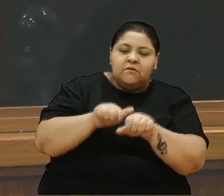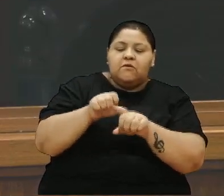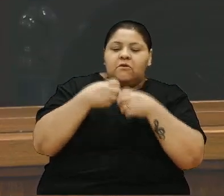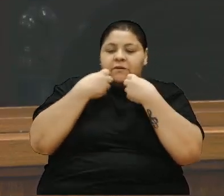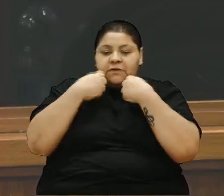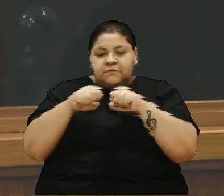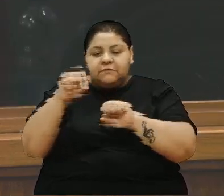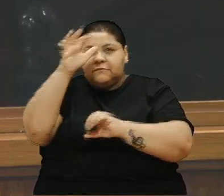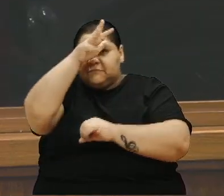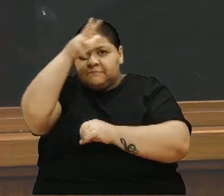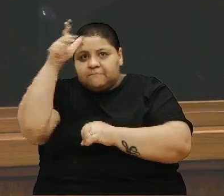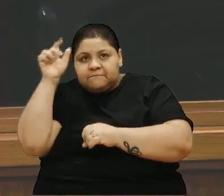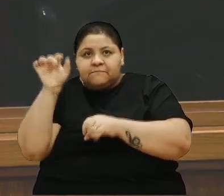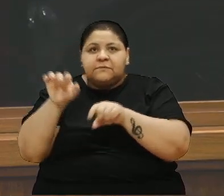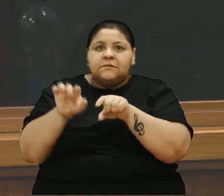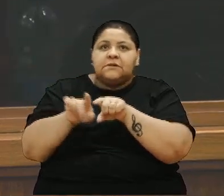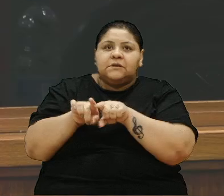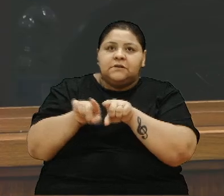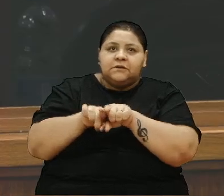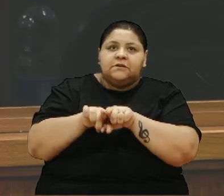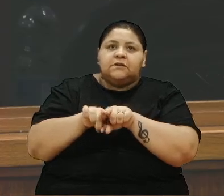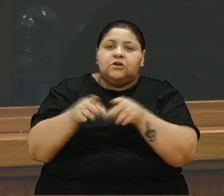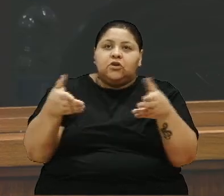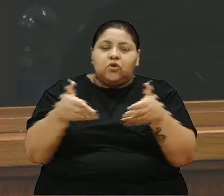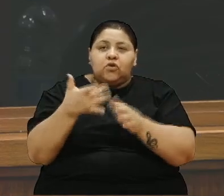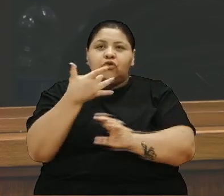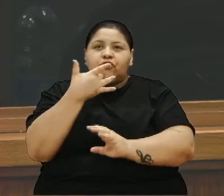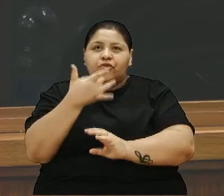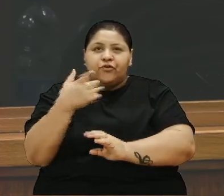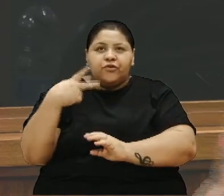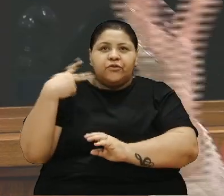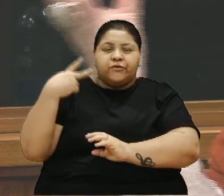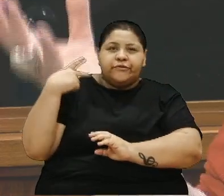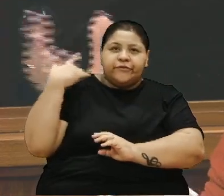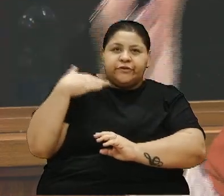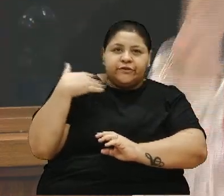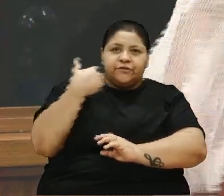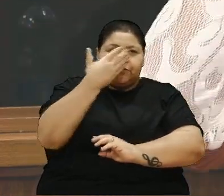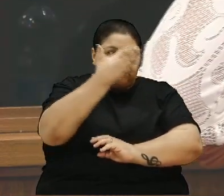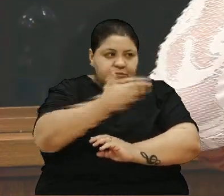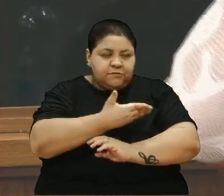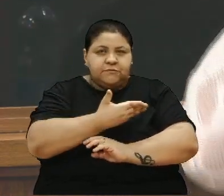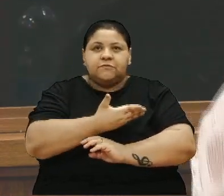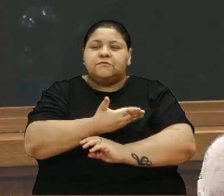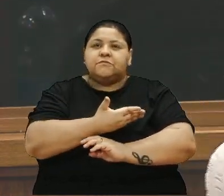municipal, e também, hoje à tarde, né, vereadora Andressa, a senhora está